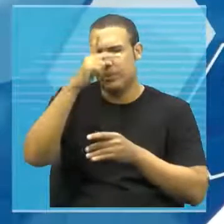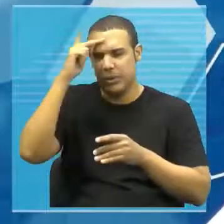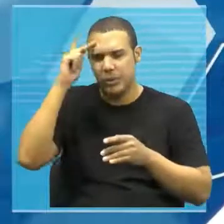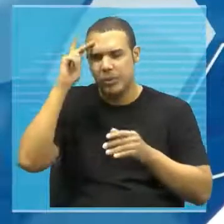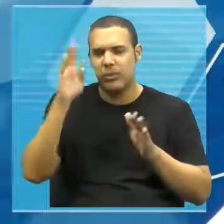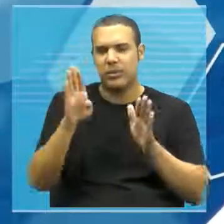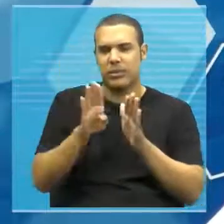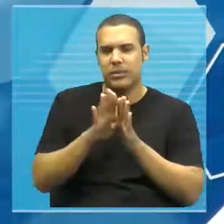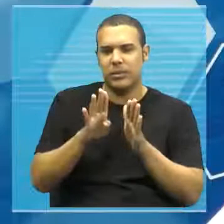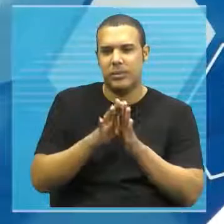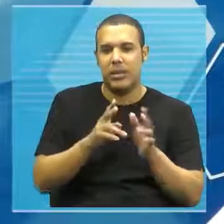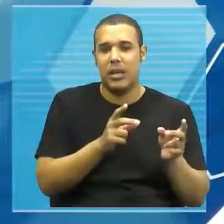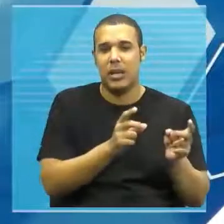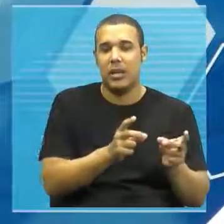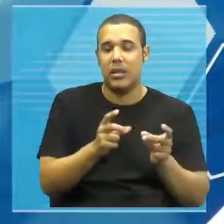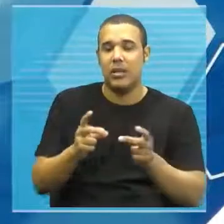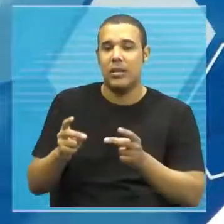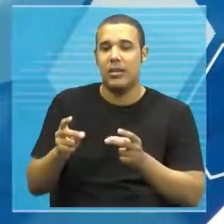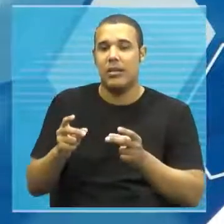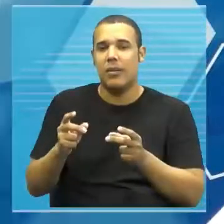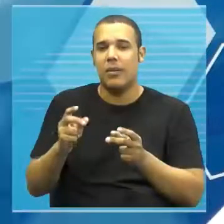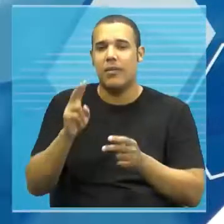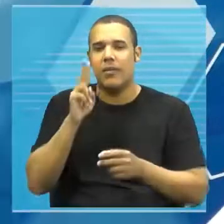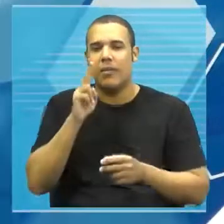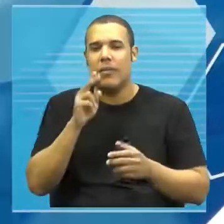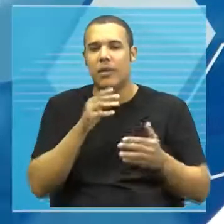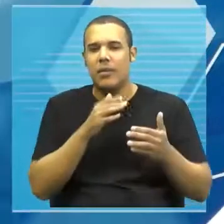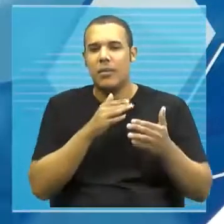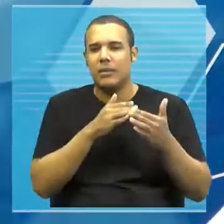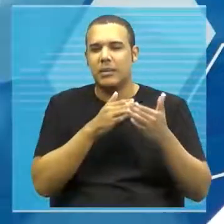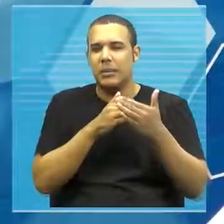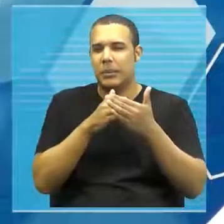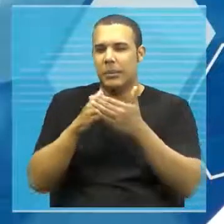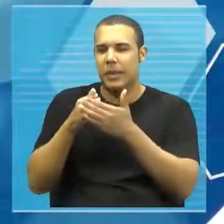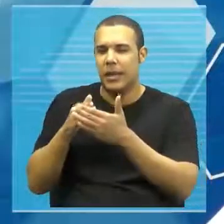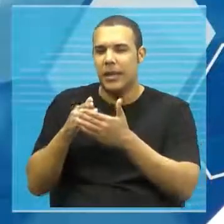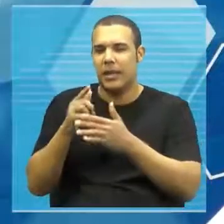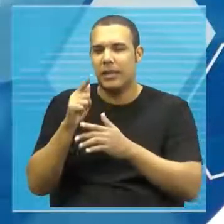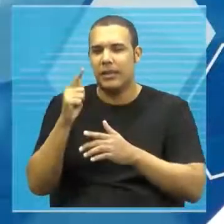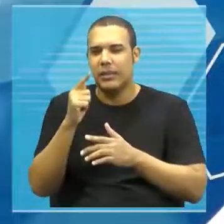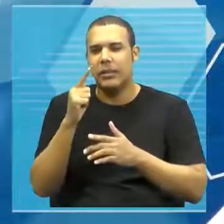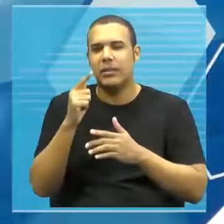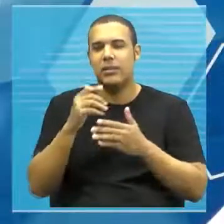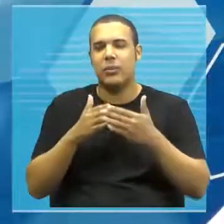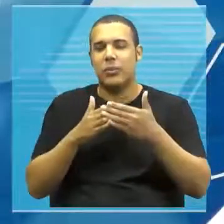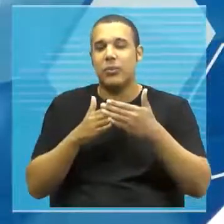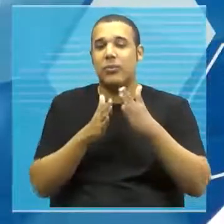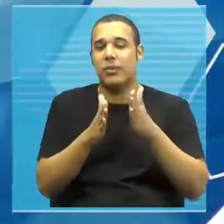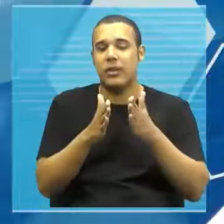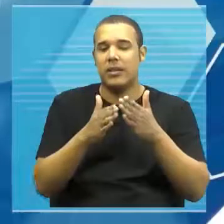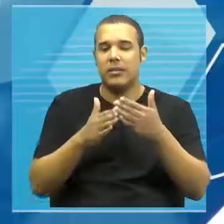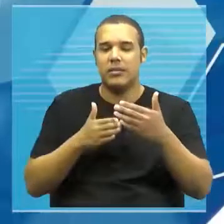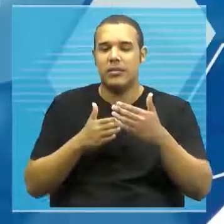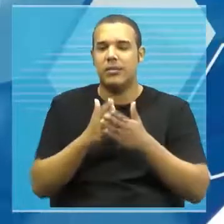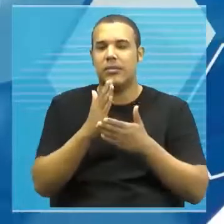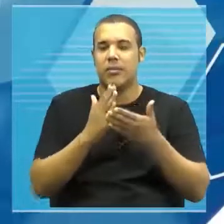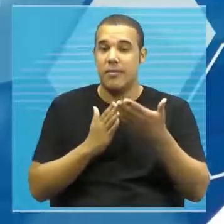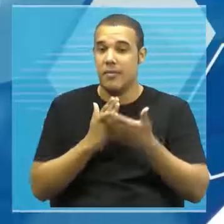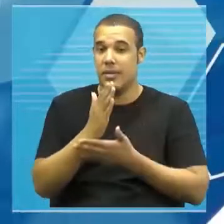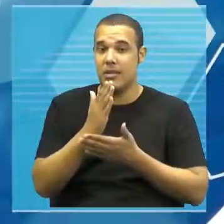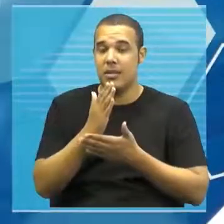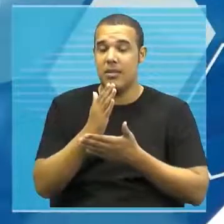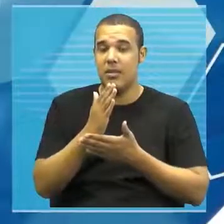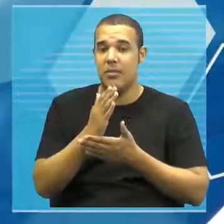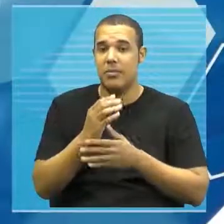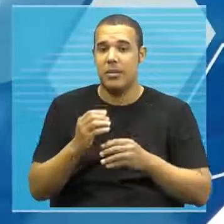mercados vejam como as barreiras geográficas elas são vencidas através dos avanços